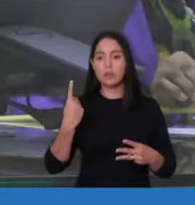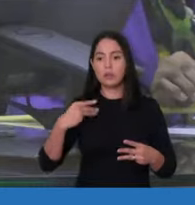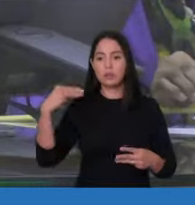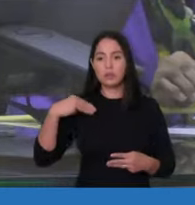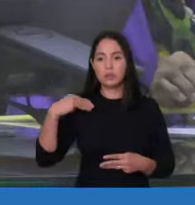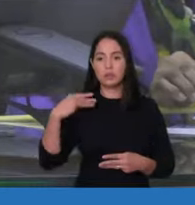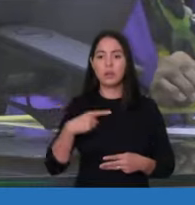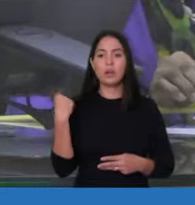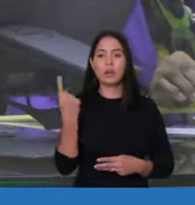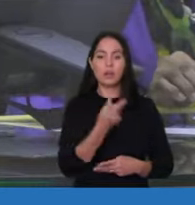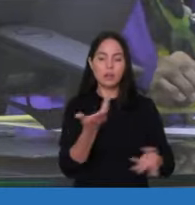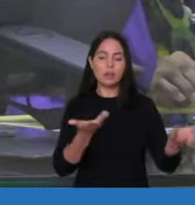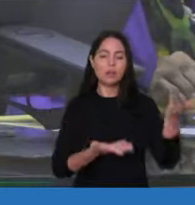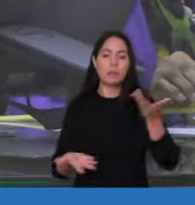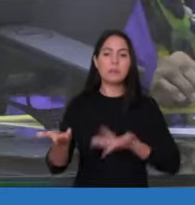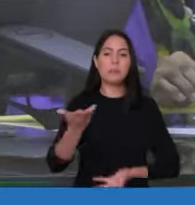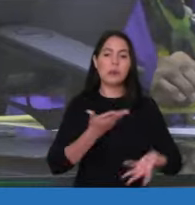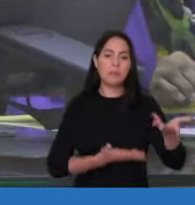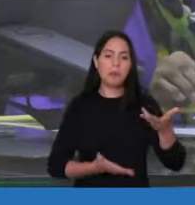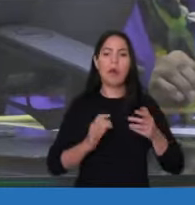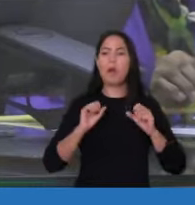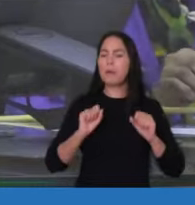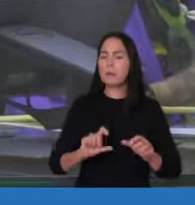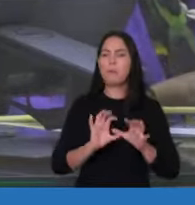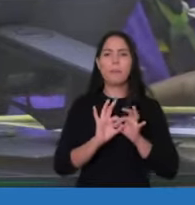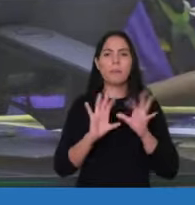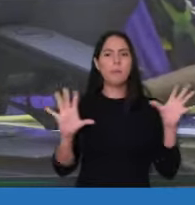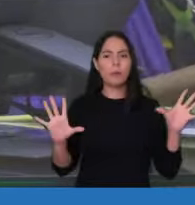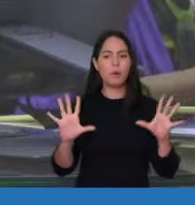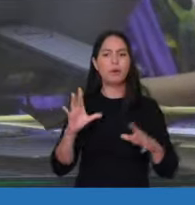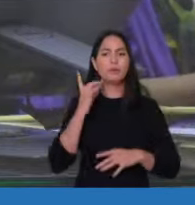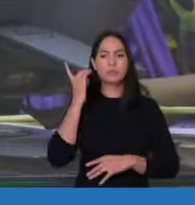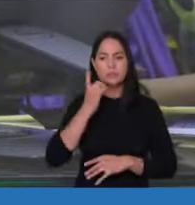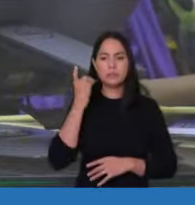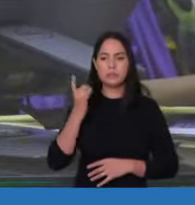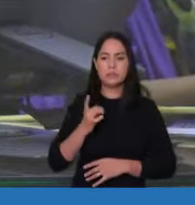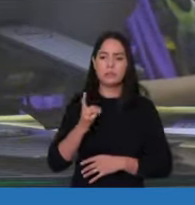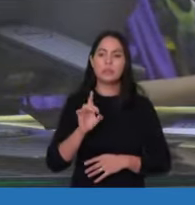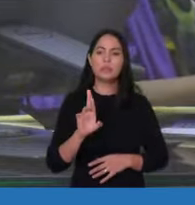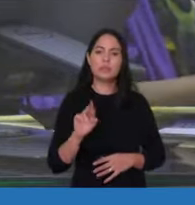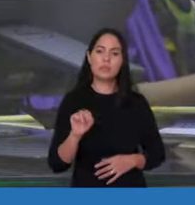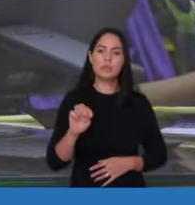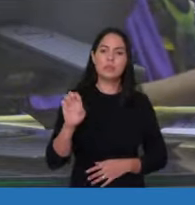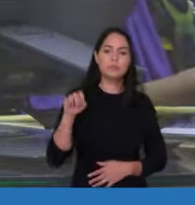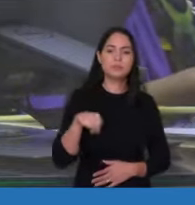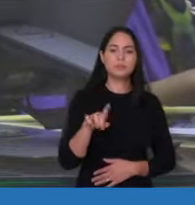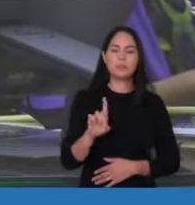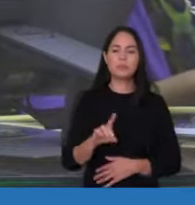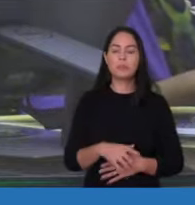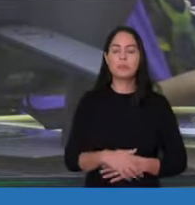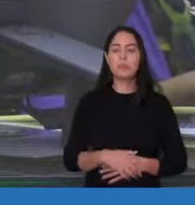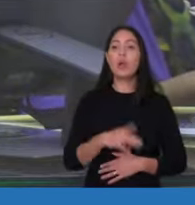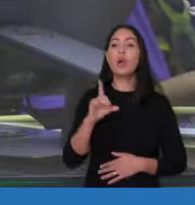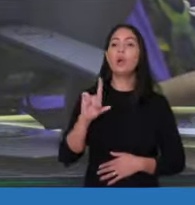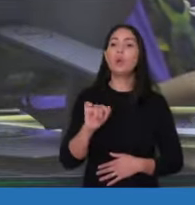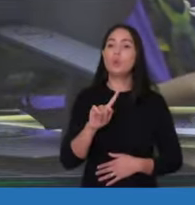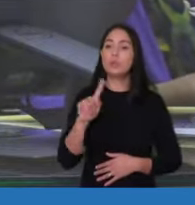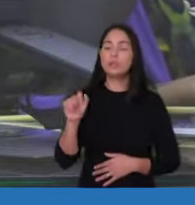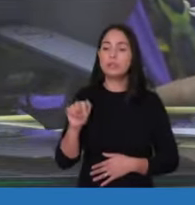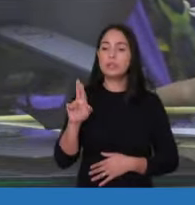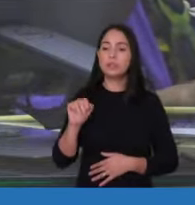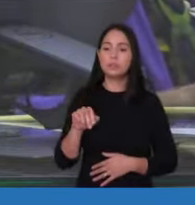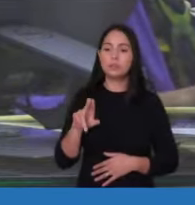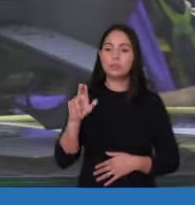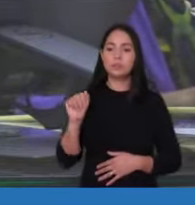gente possa... Eu posso até intercalar também, deputado Raymond. Então, Luísa Erundina. E registra a presença da CETER.